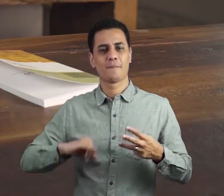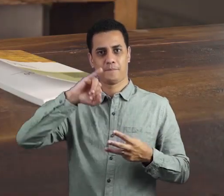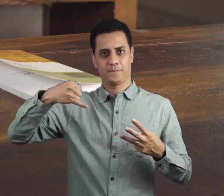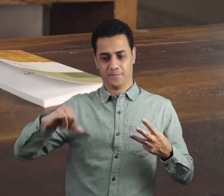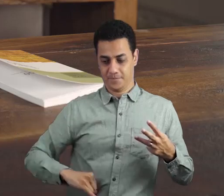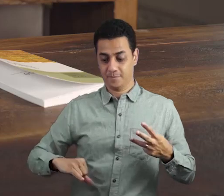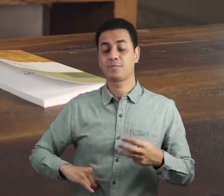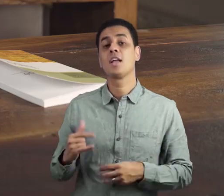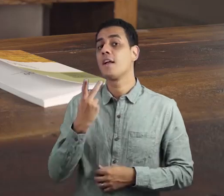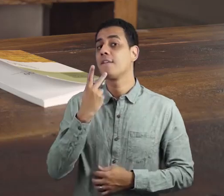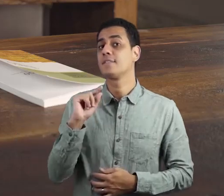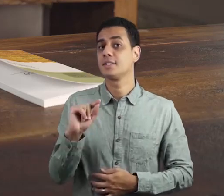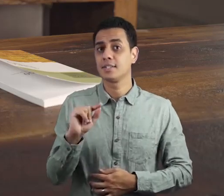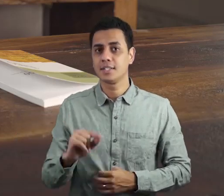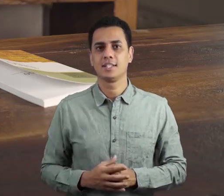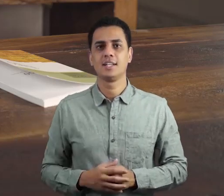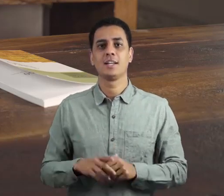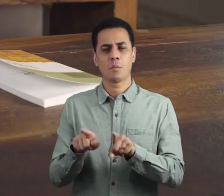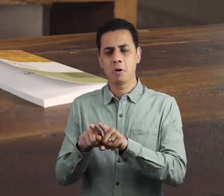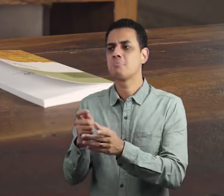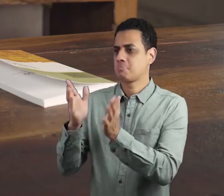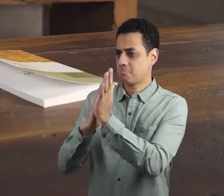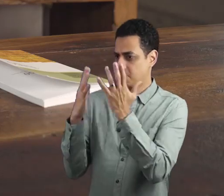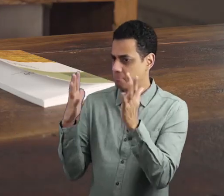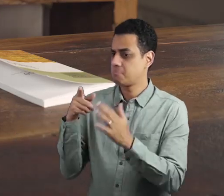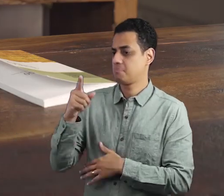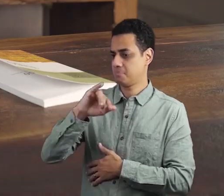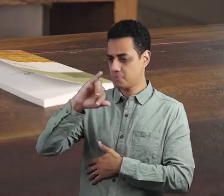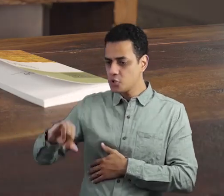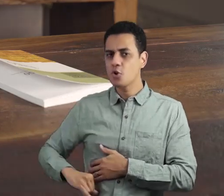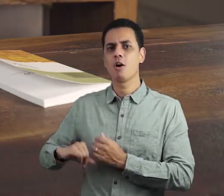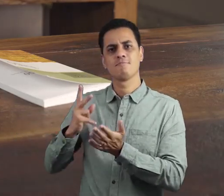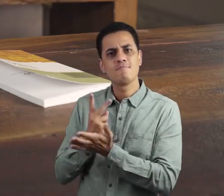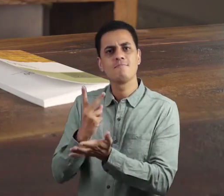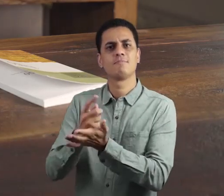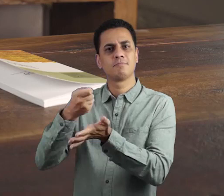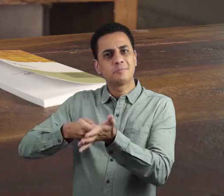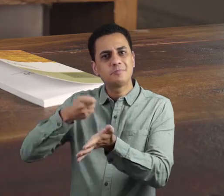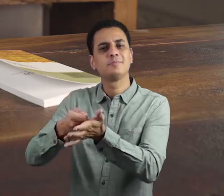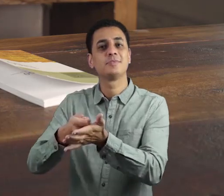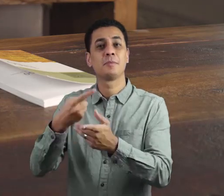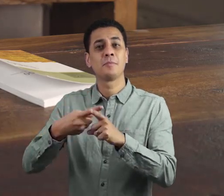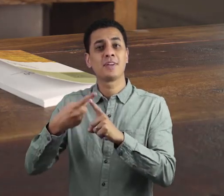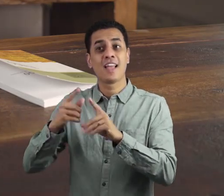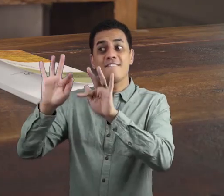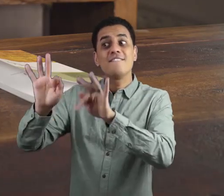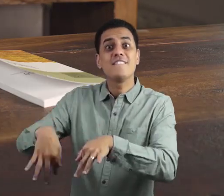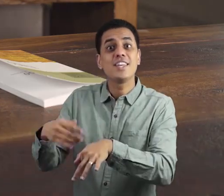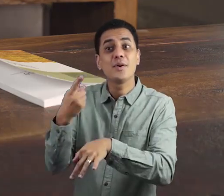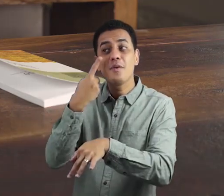um final extraordinário para um homem que perseverou no meio de todo esse cenário aqui de